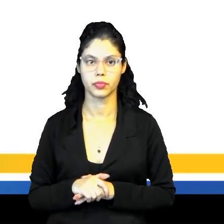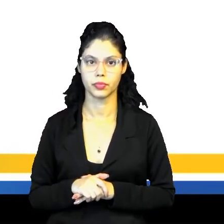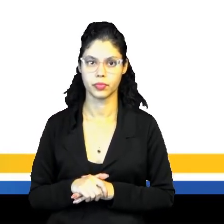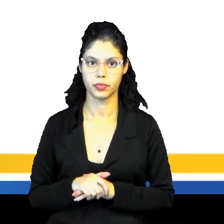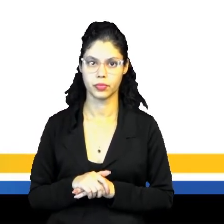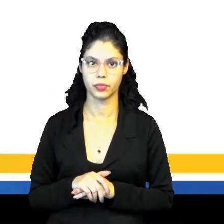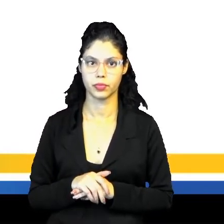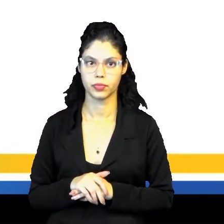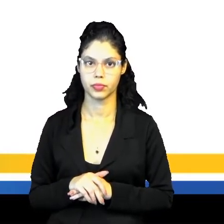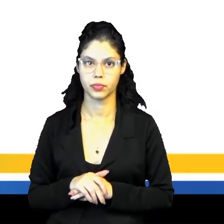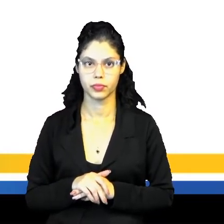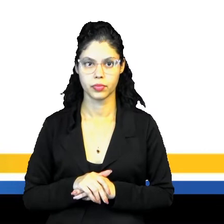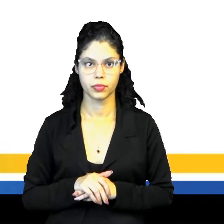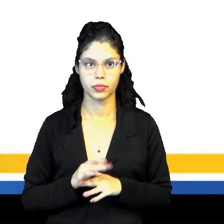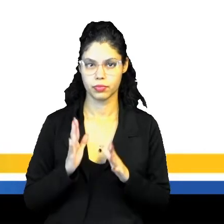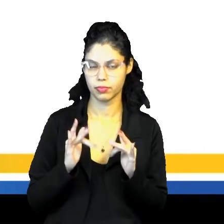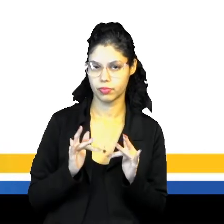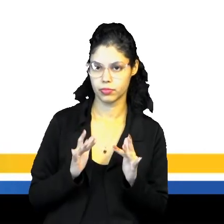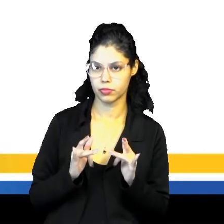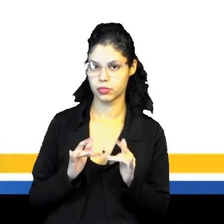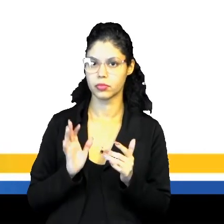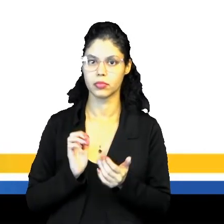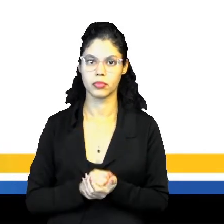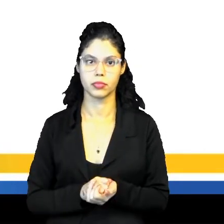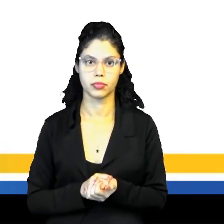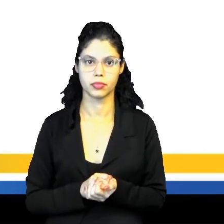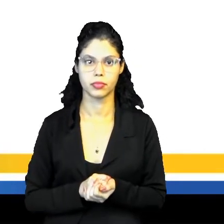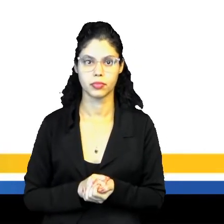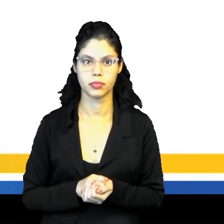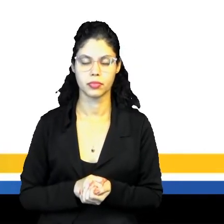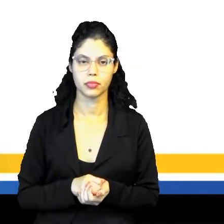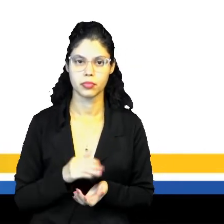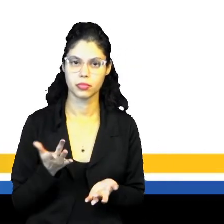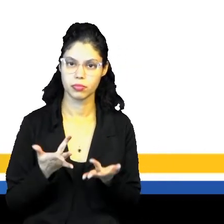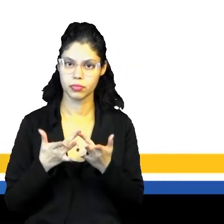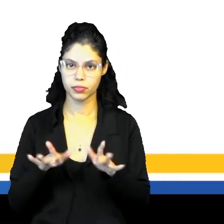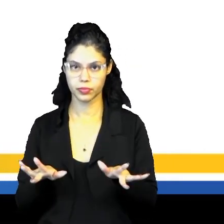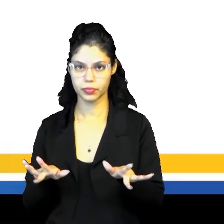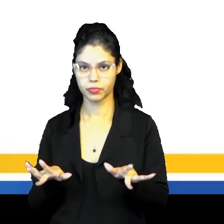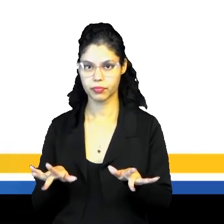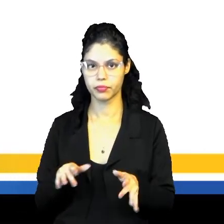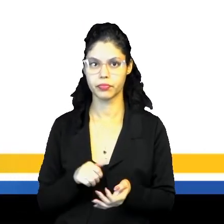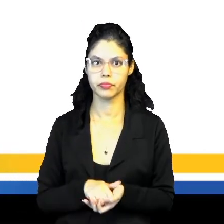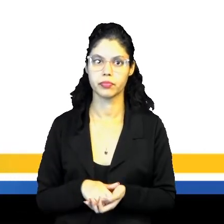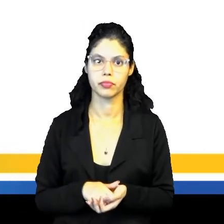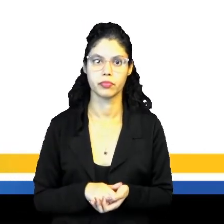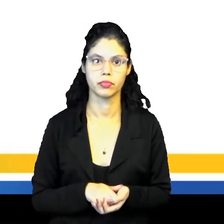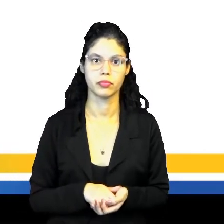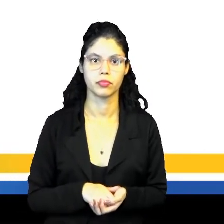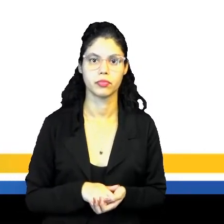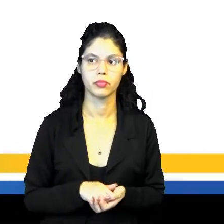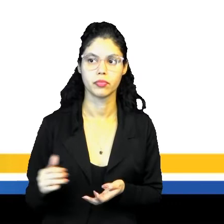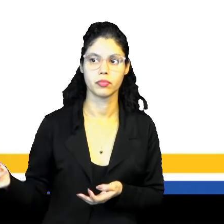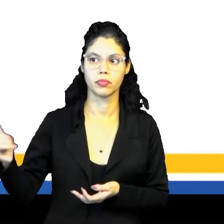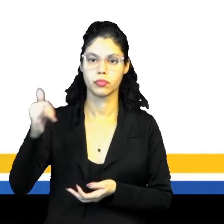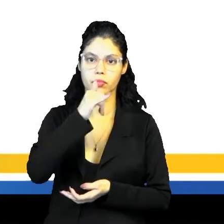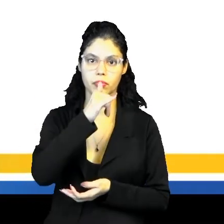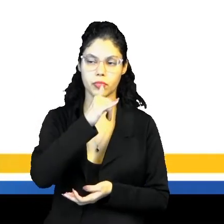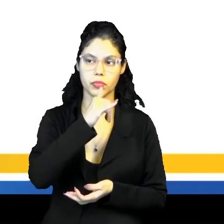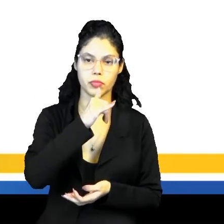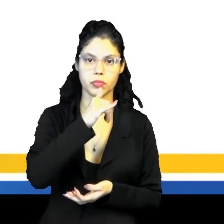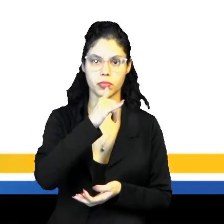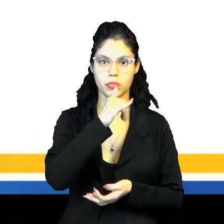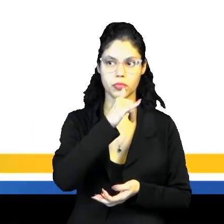me rechaçaram, ou seja, eu namorei. Já me deram, né, já terminaram comigo, né, me abandonaram. Já viajei, que é